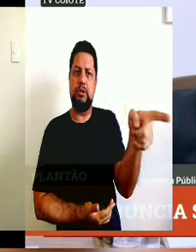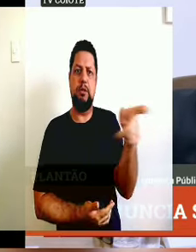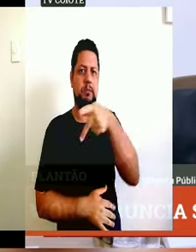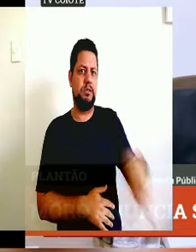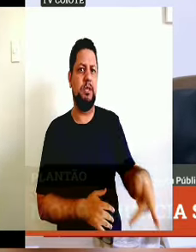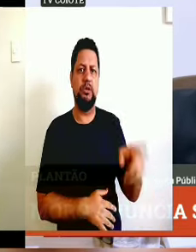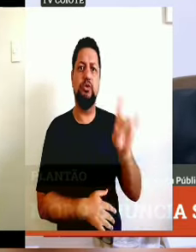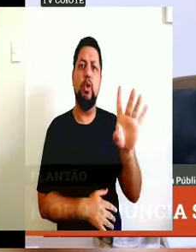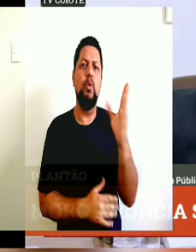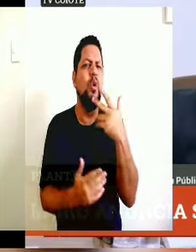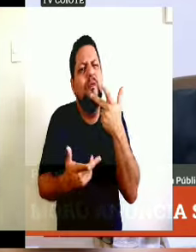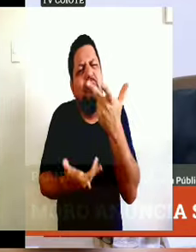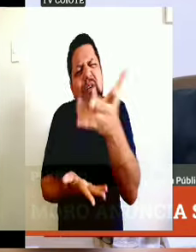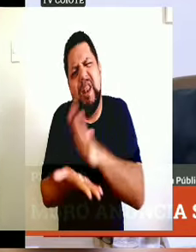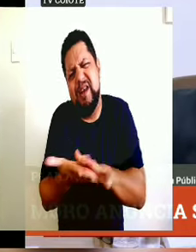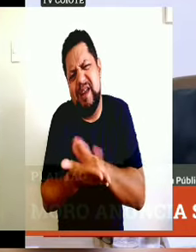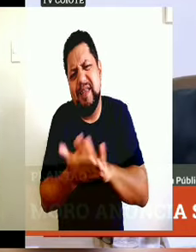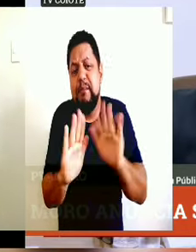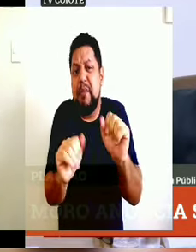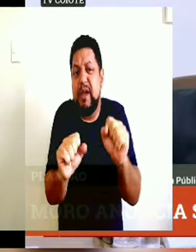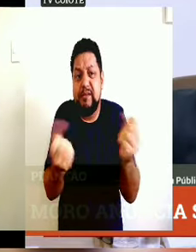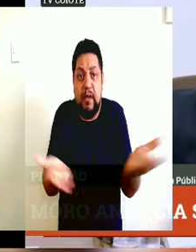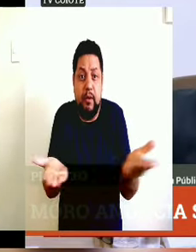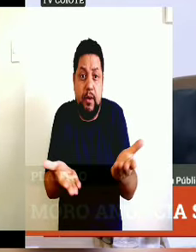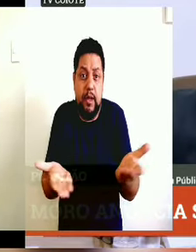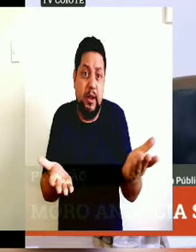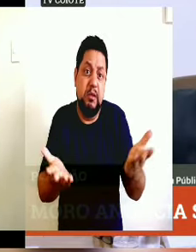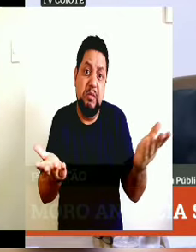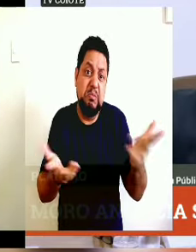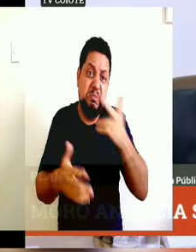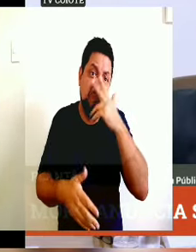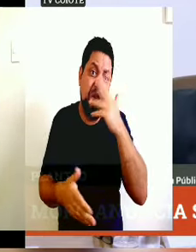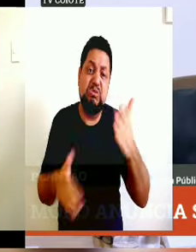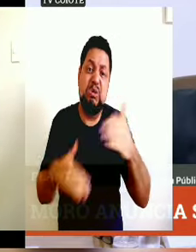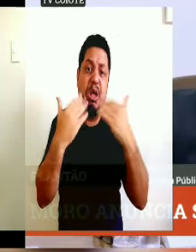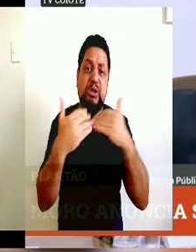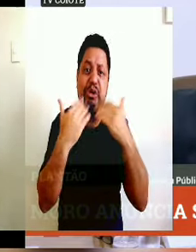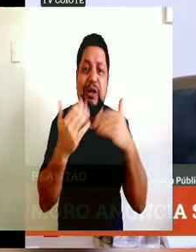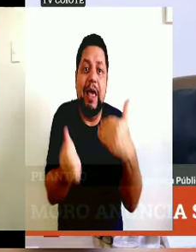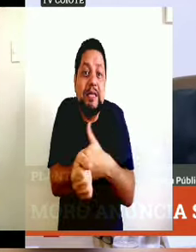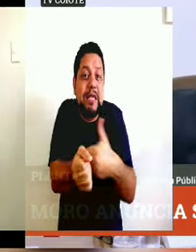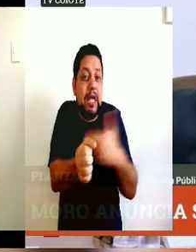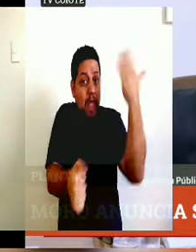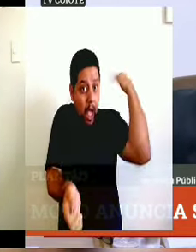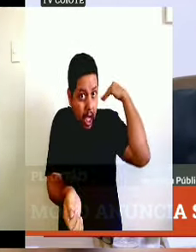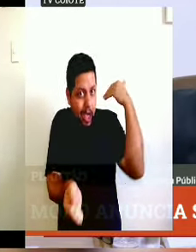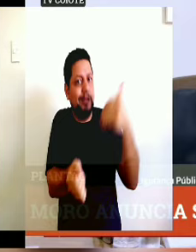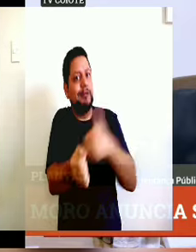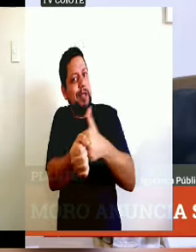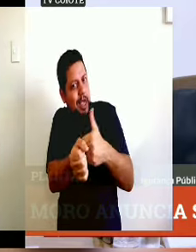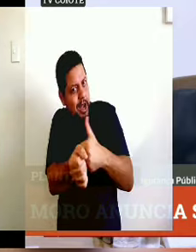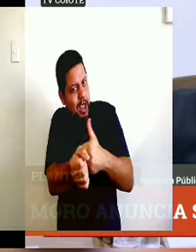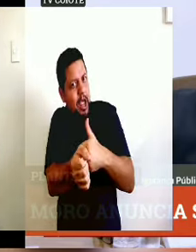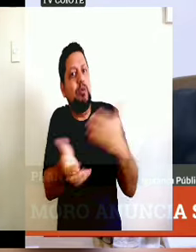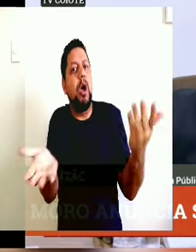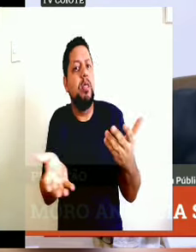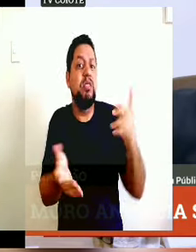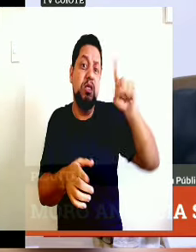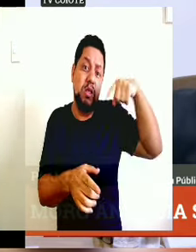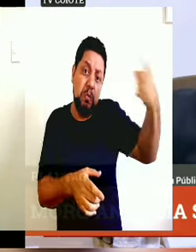não ia revelar, mas agora eu só acho que não faz mais sentido manter o segredo. Isso pode ser